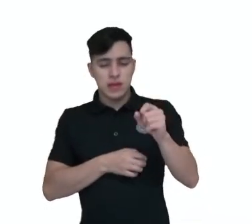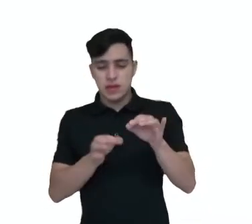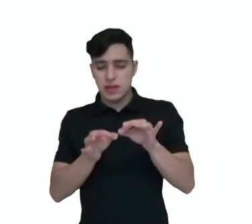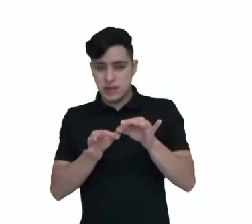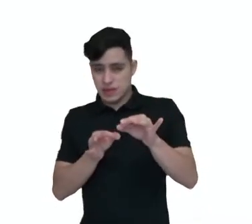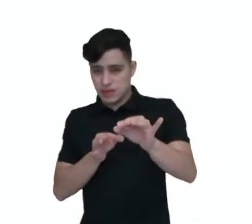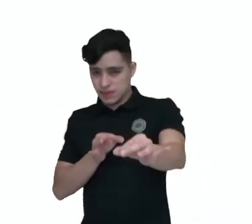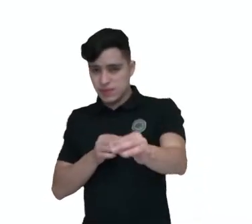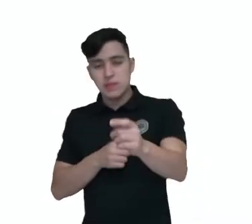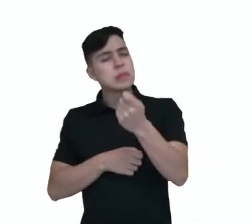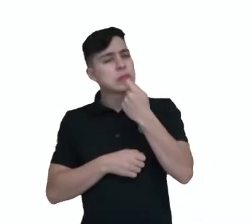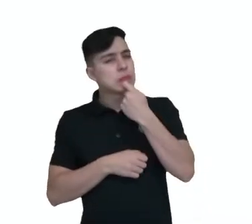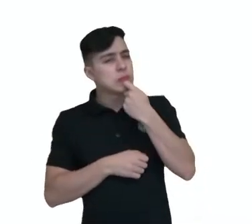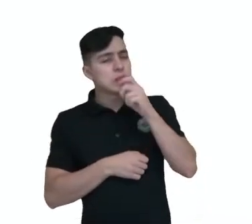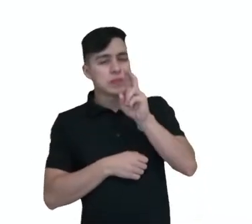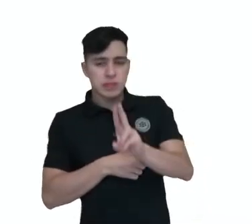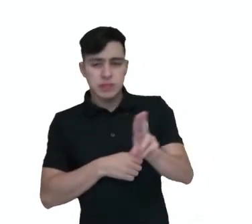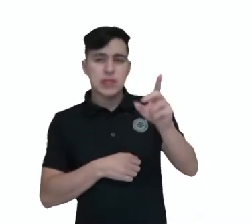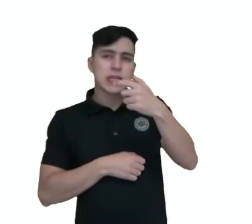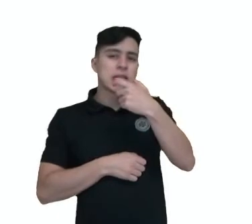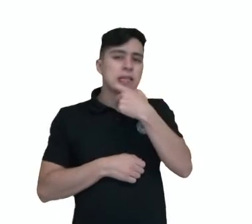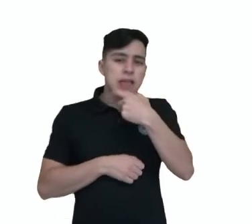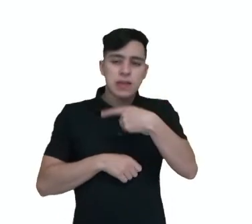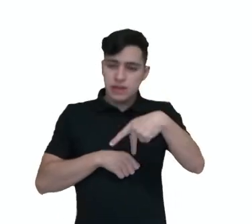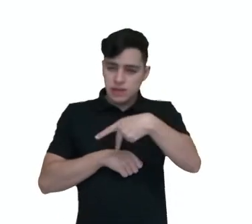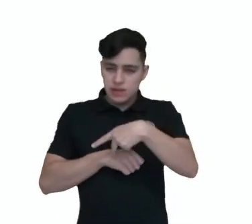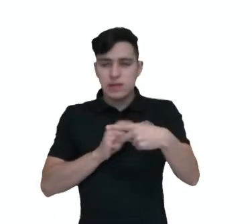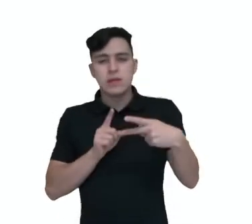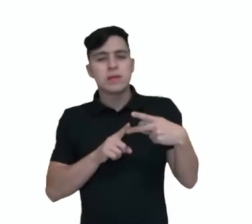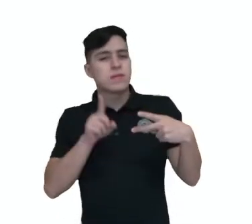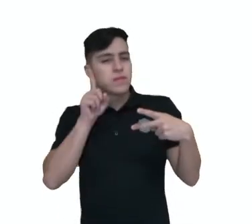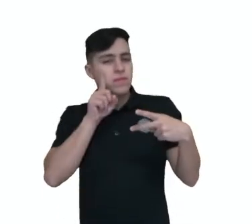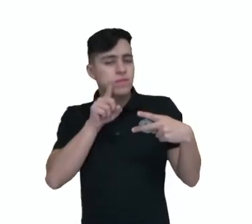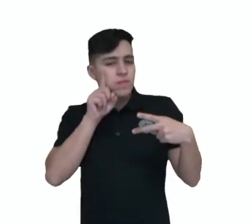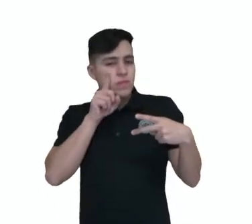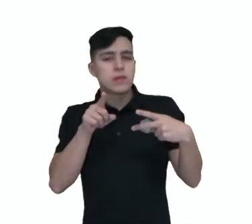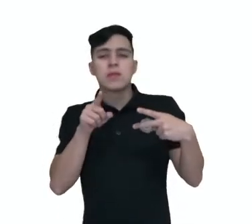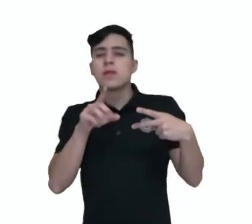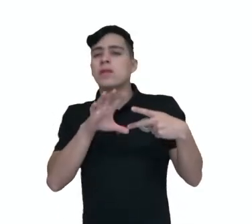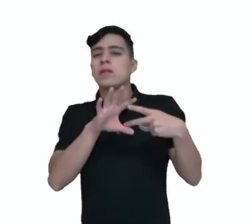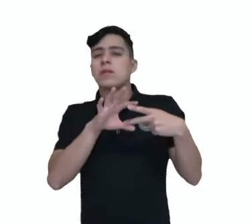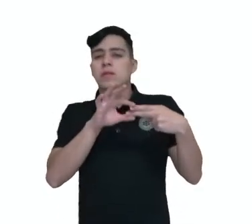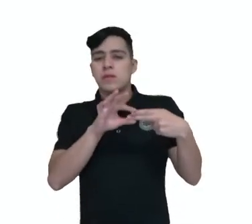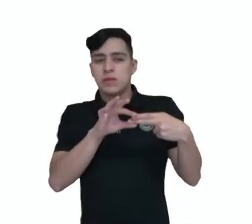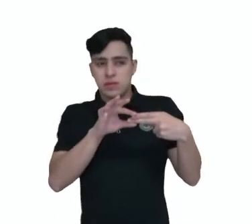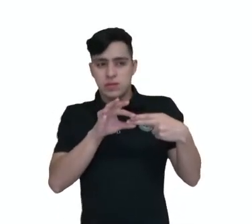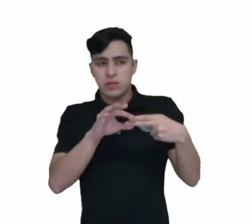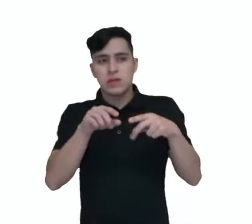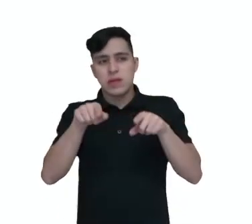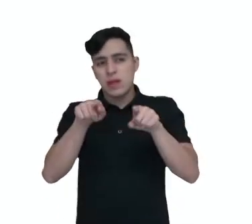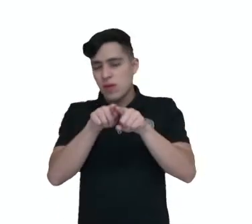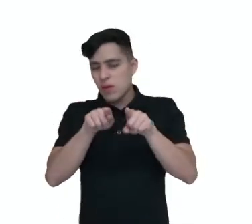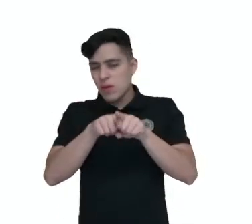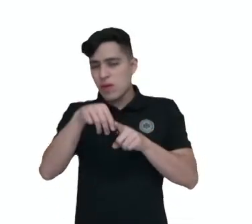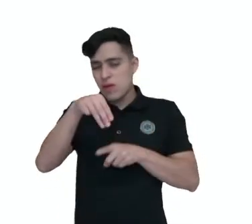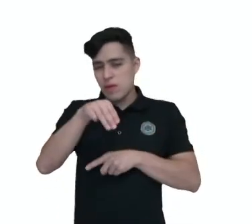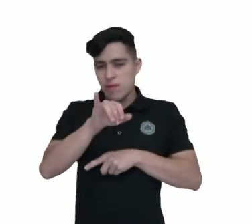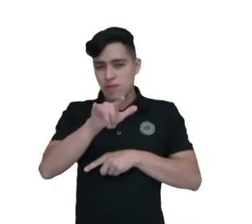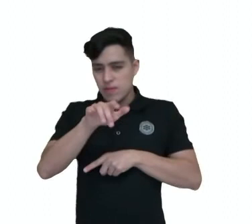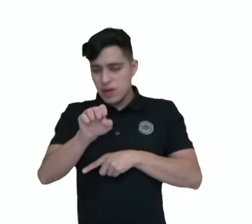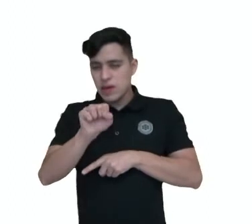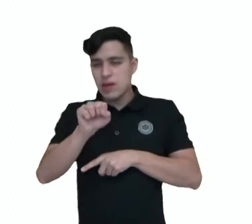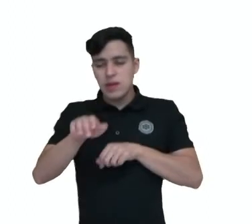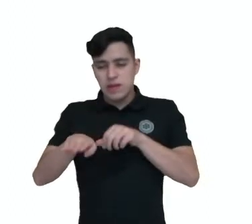de medida ainda usado na Inglaterra, nos Estados Unidos, está no mile passus, unidade